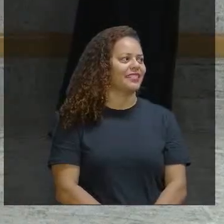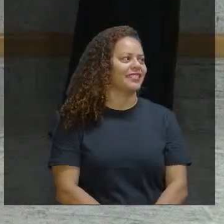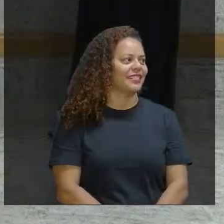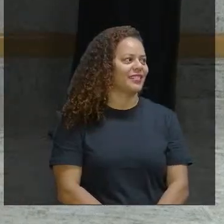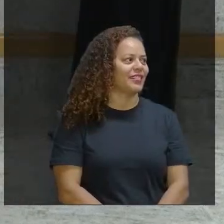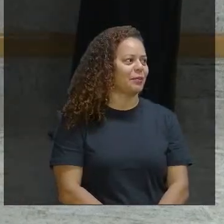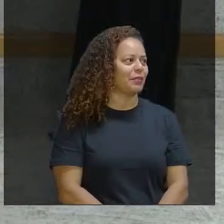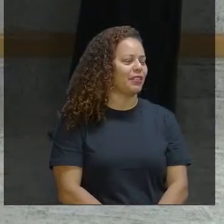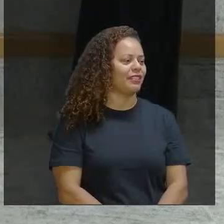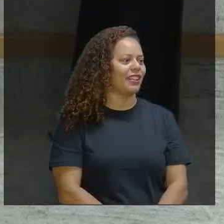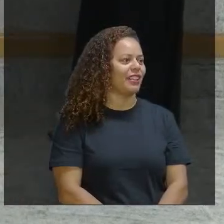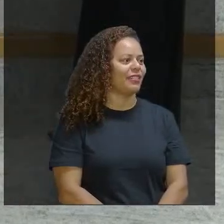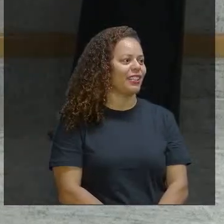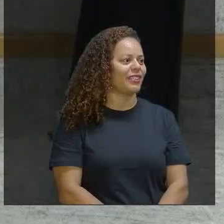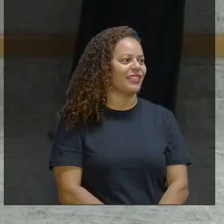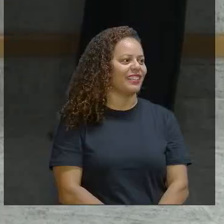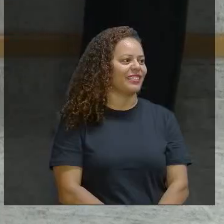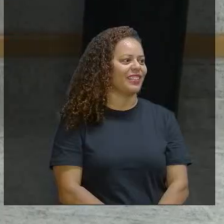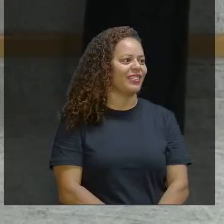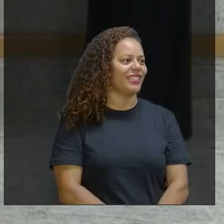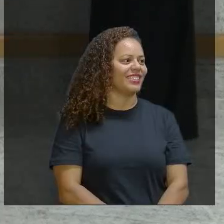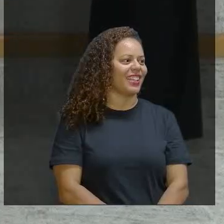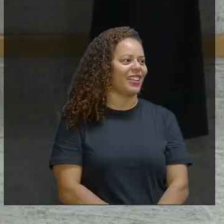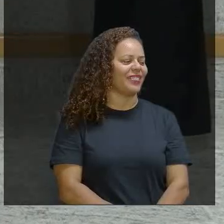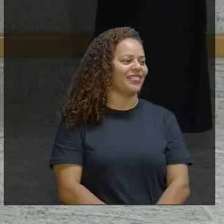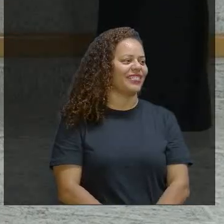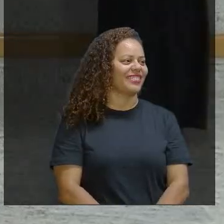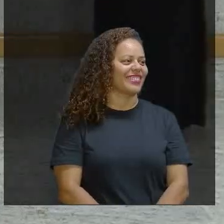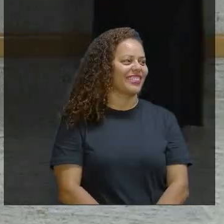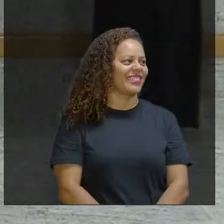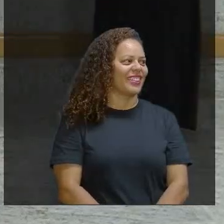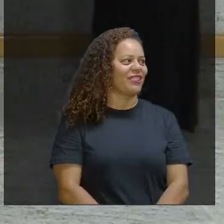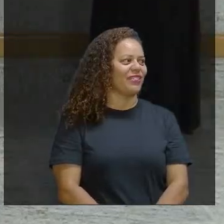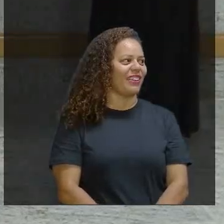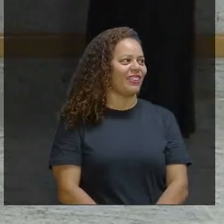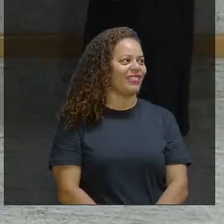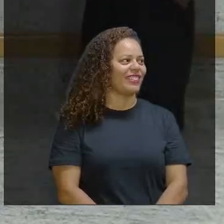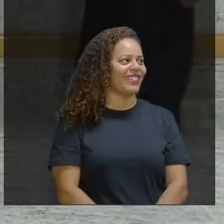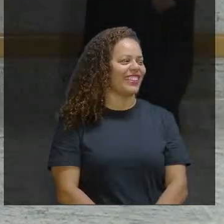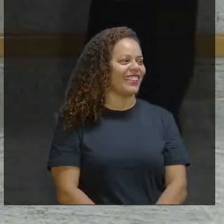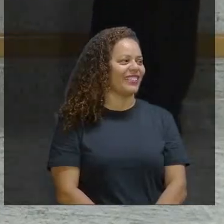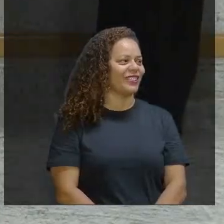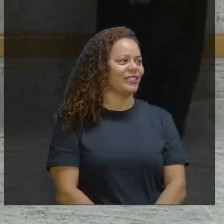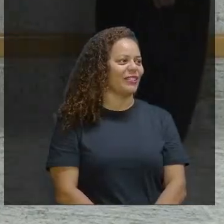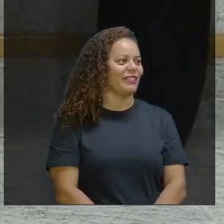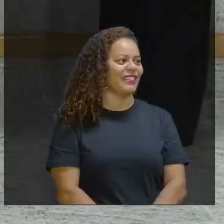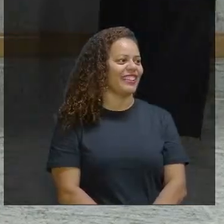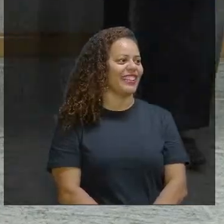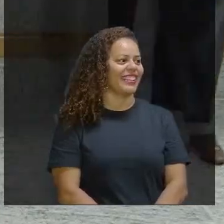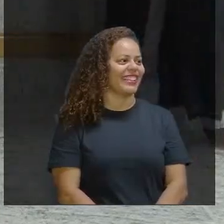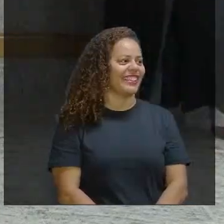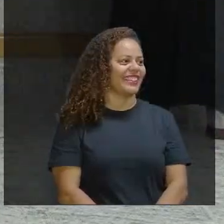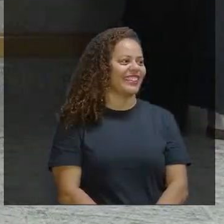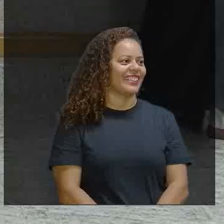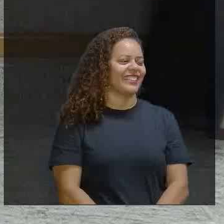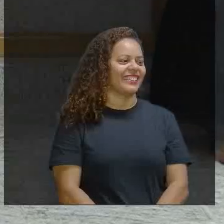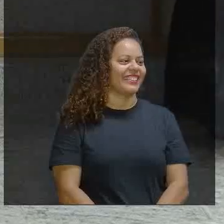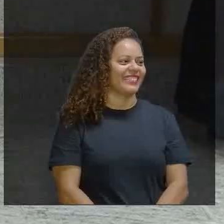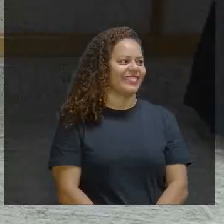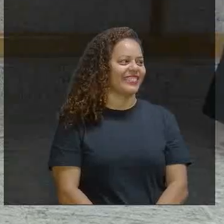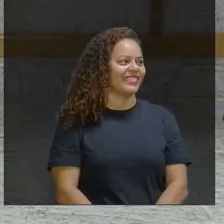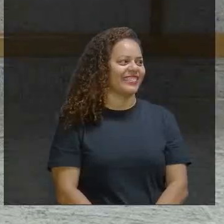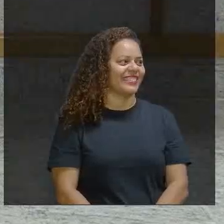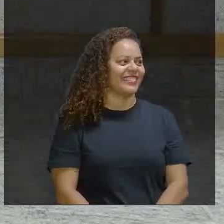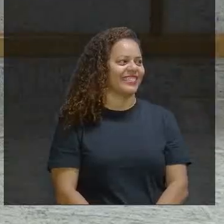Desembargador Carmo Antônio abraça a senhora Ângela. A senhora